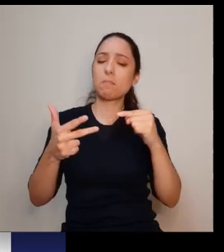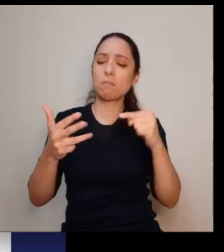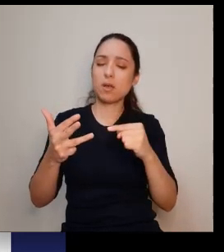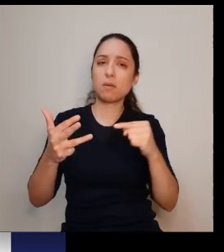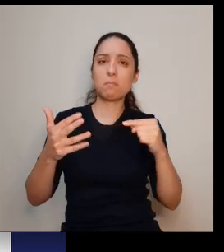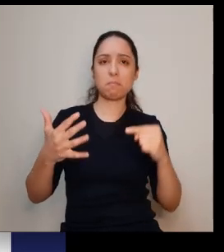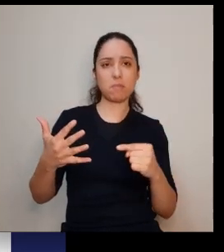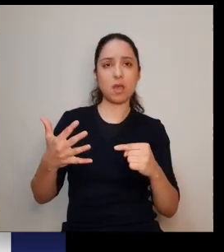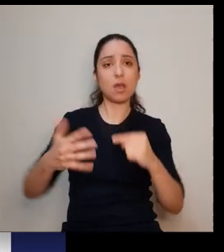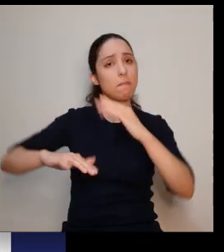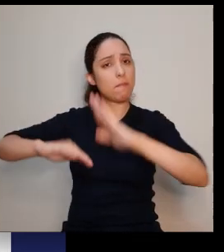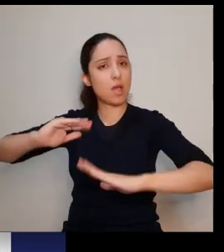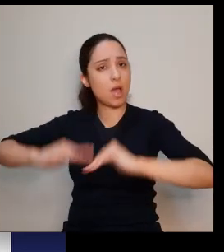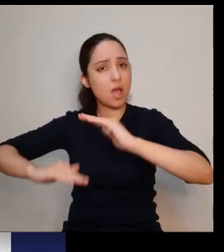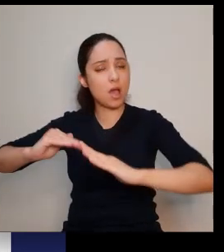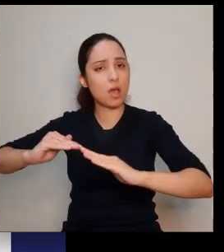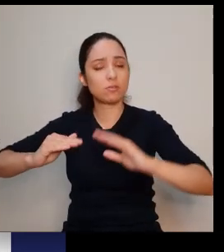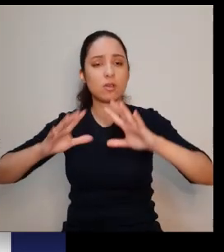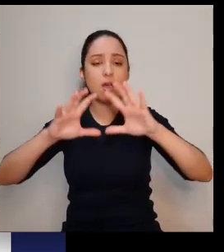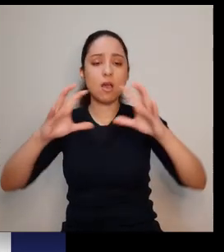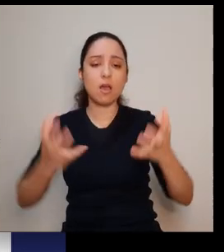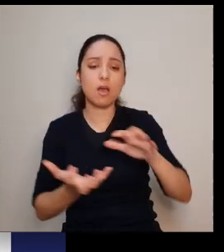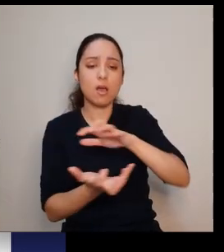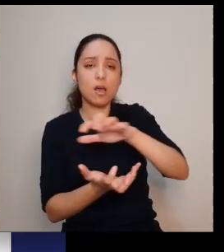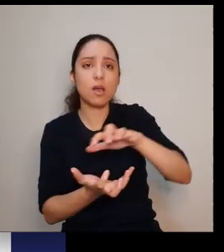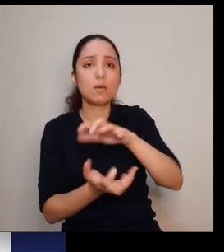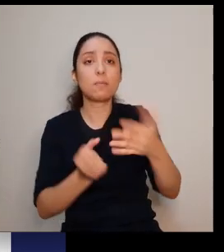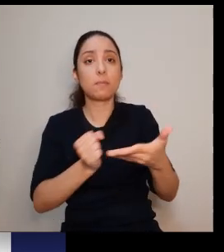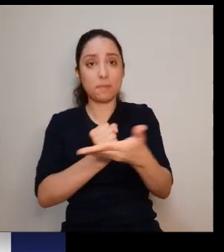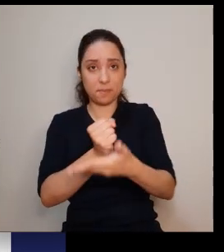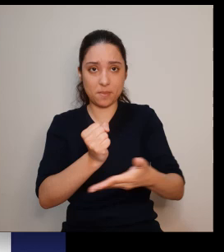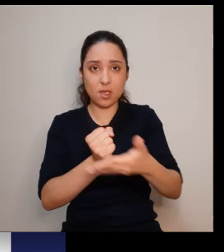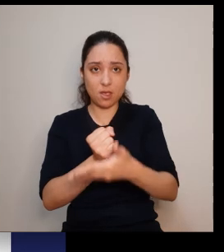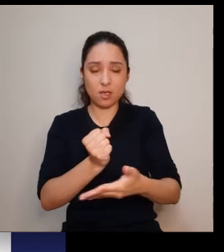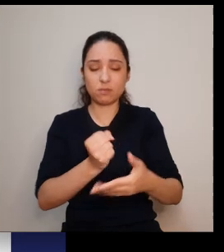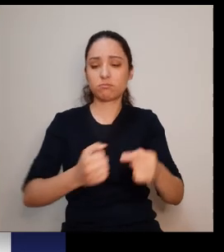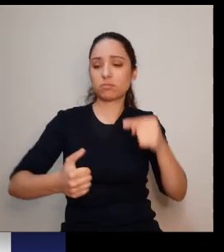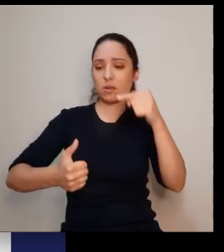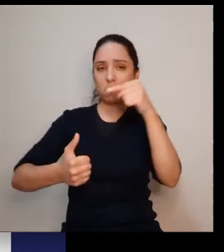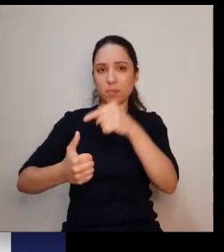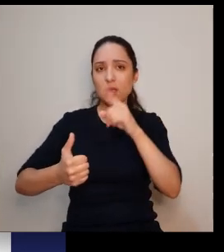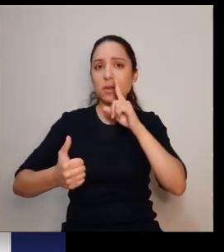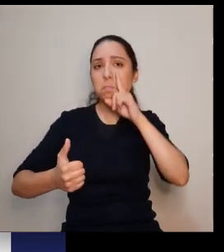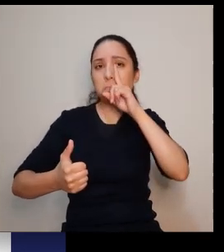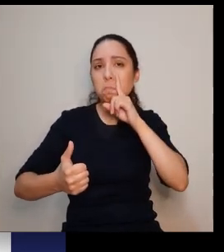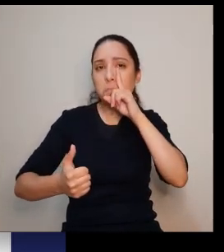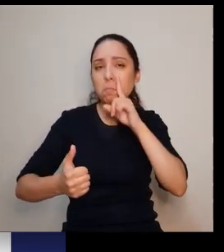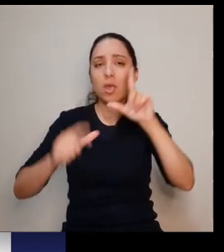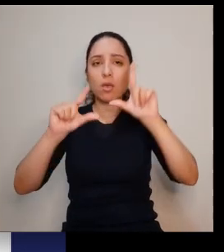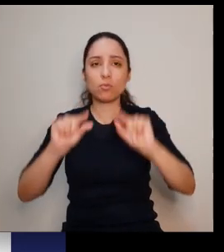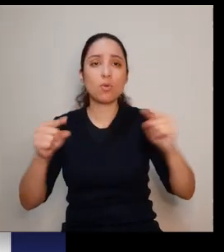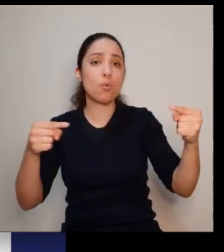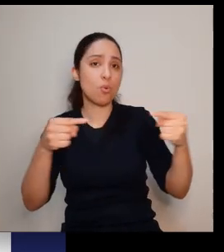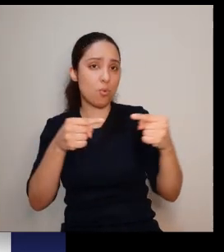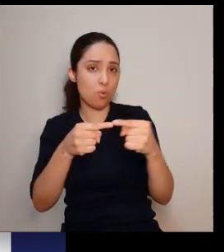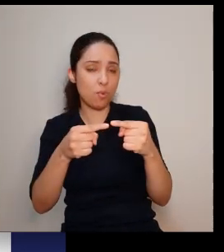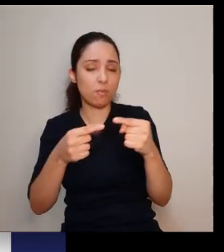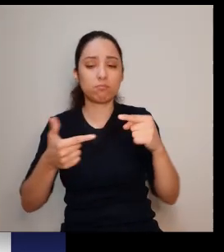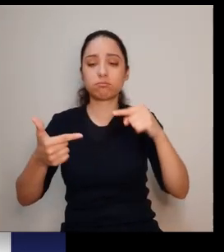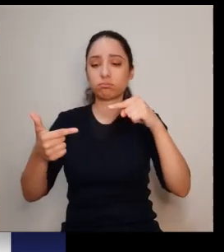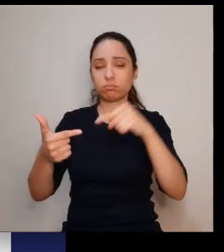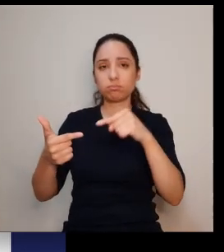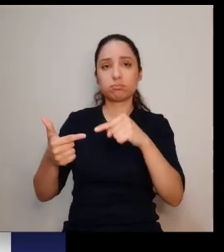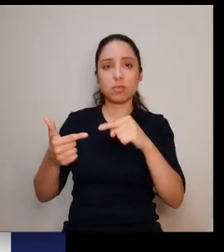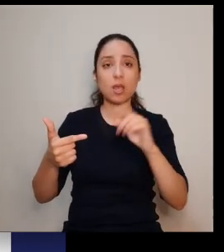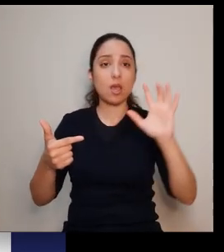ecossistêmicas, conhecidas como SBN. São terminologias diferentes, utilizadas em documentos e contextos diferentes,